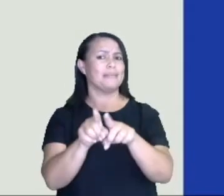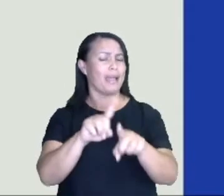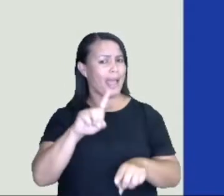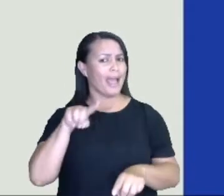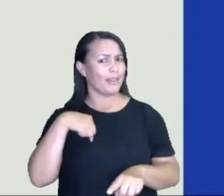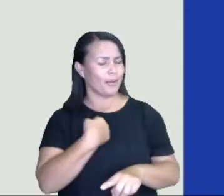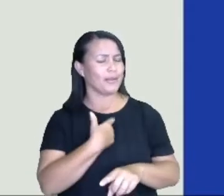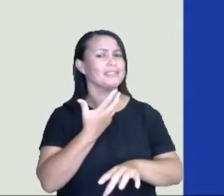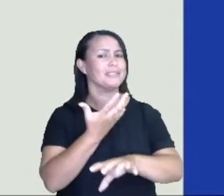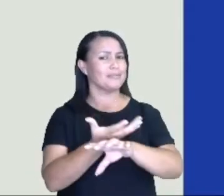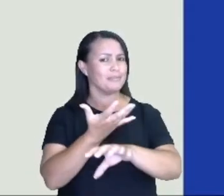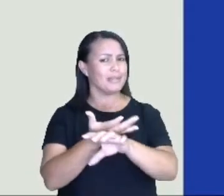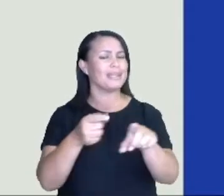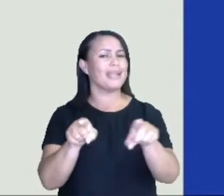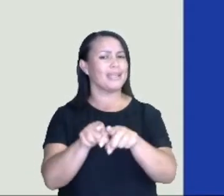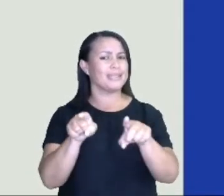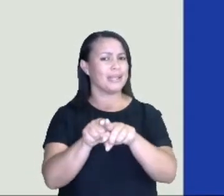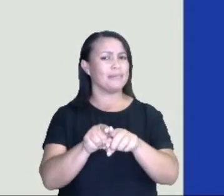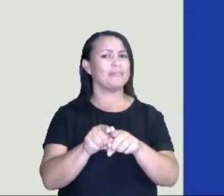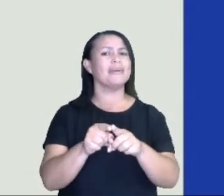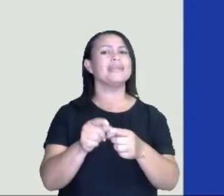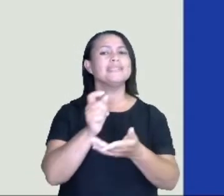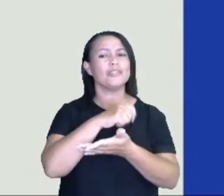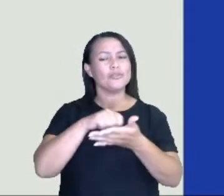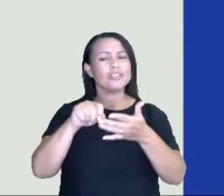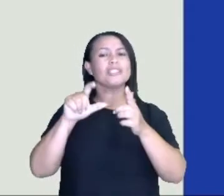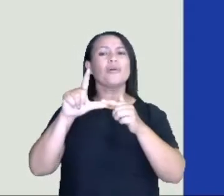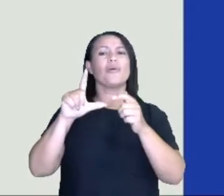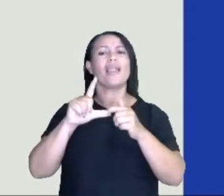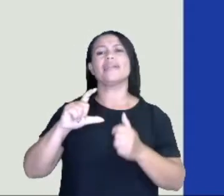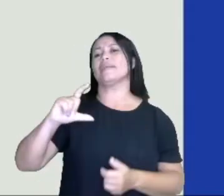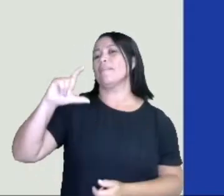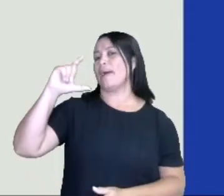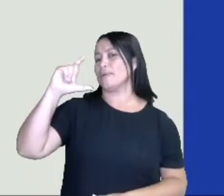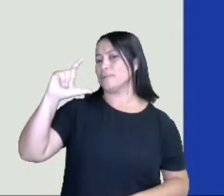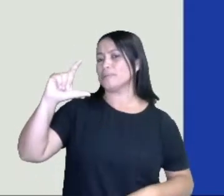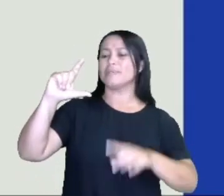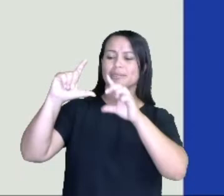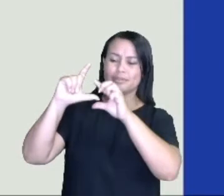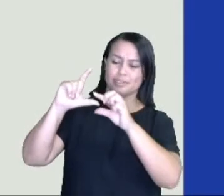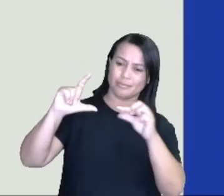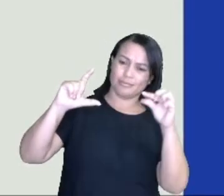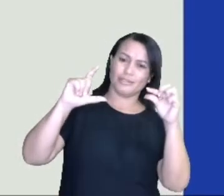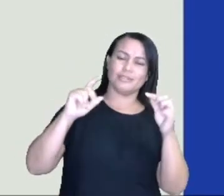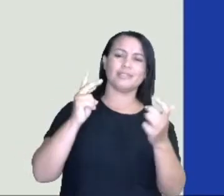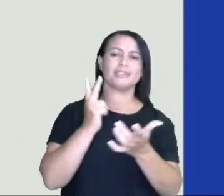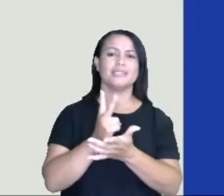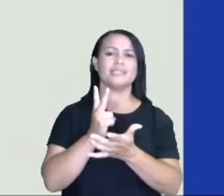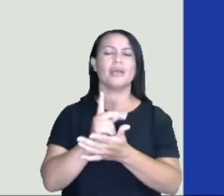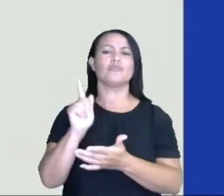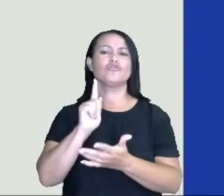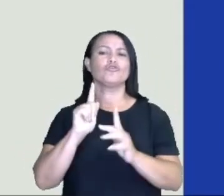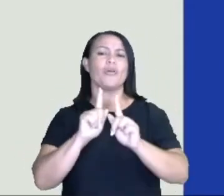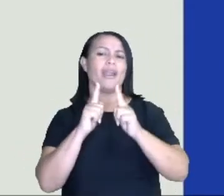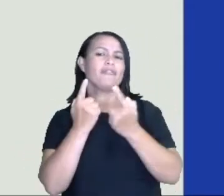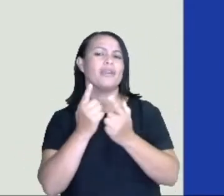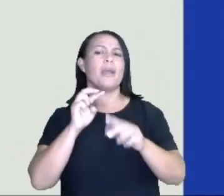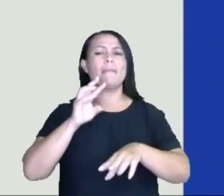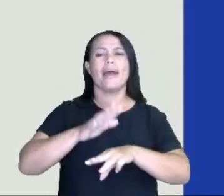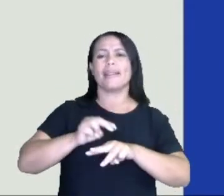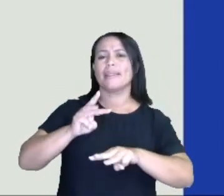nossas disciplinas são grafadas com as letras maiúsculas, geografia,